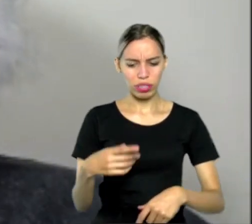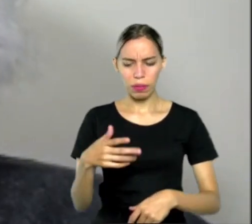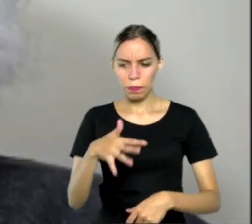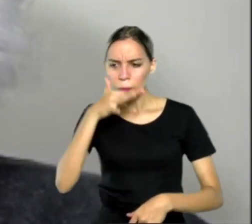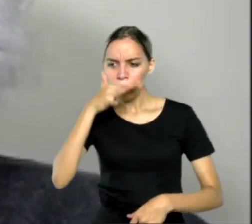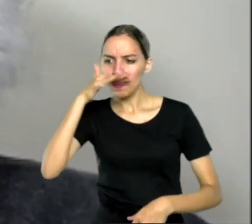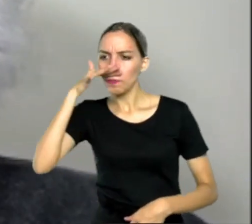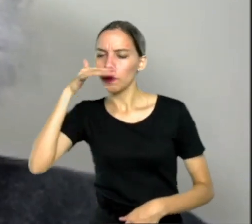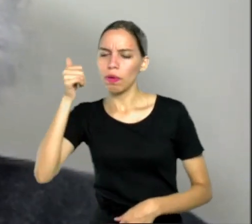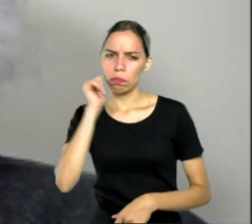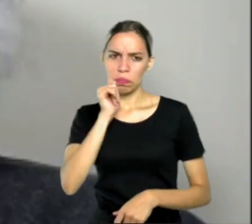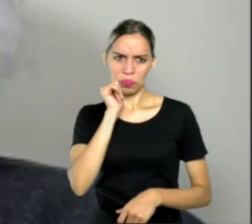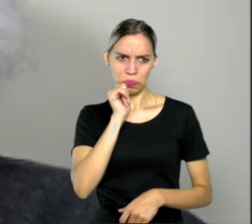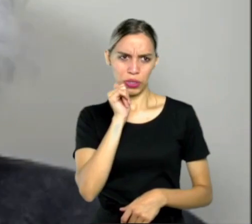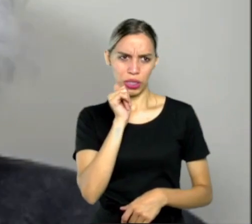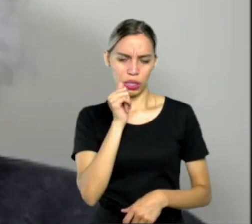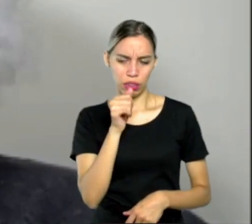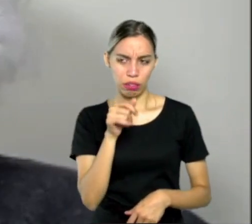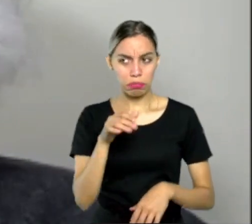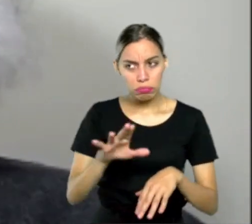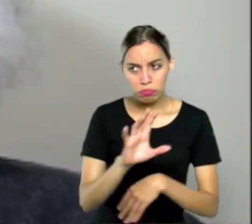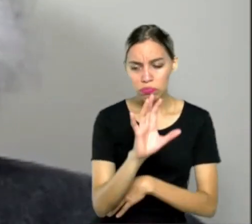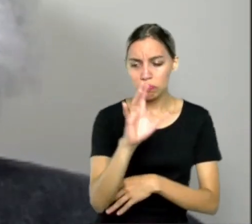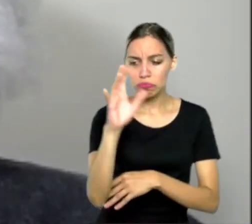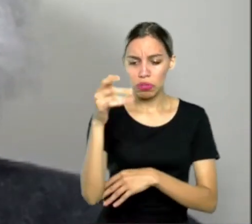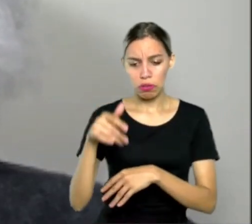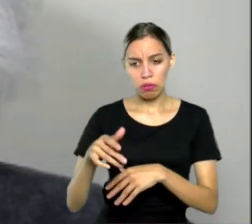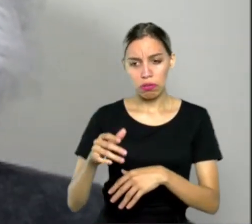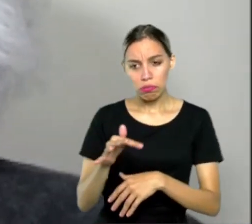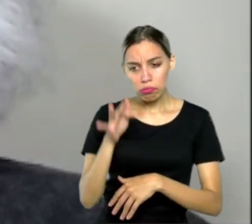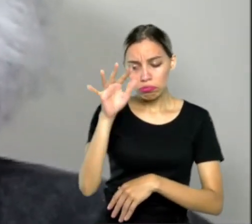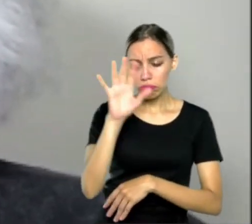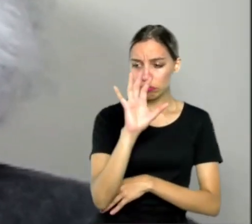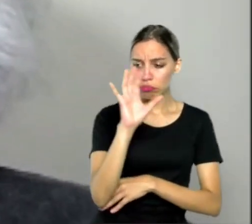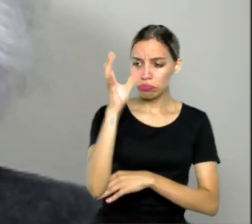inundada de verdes, de brotos, de intumescências.